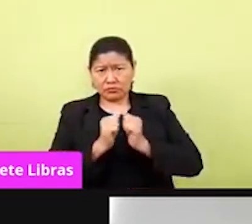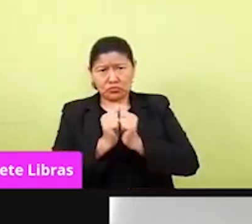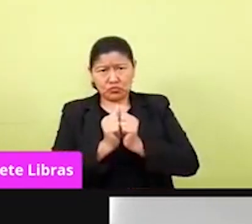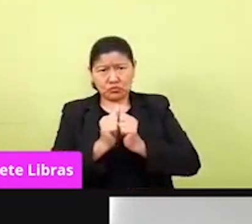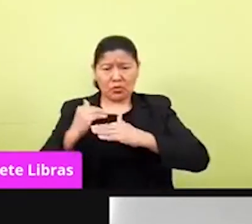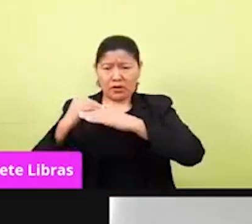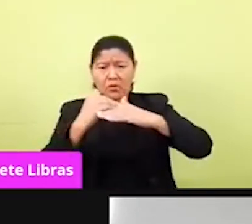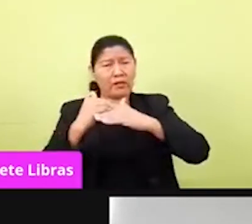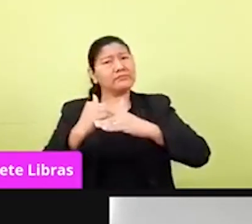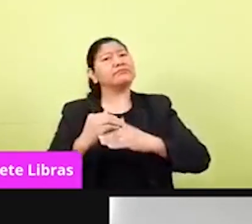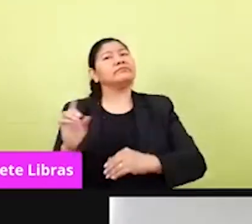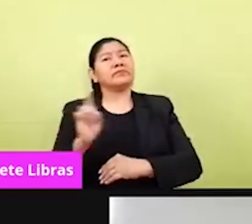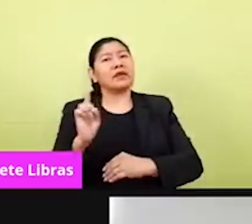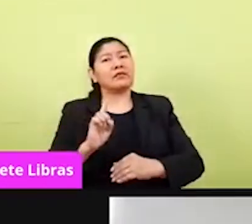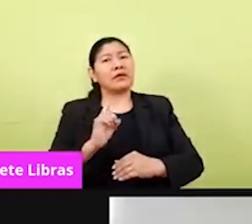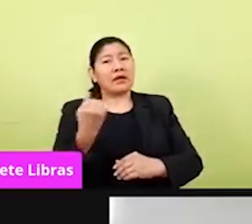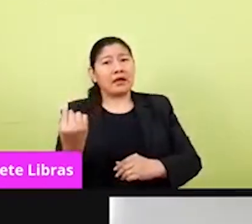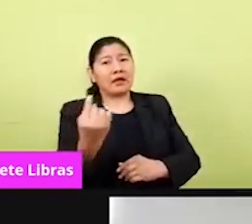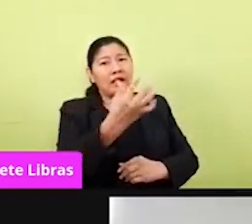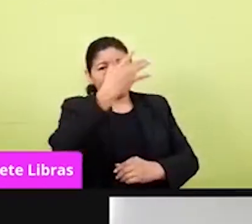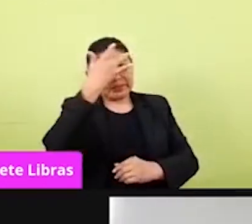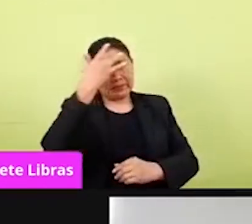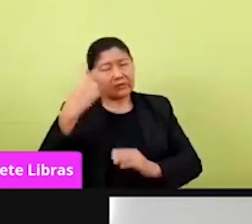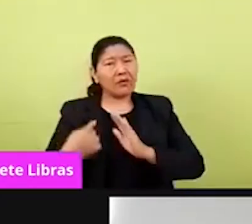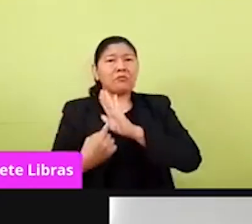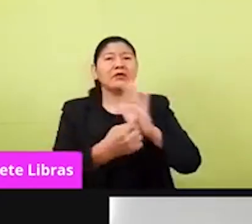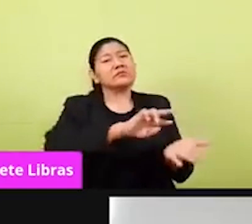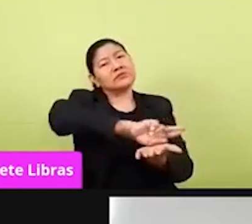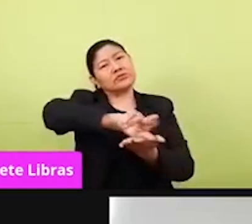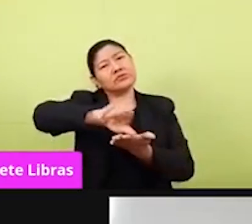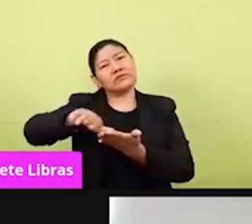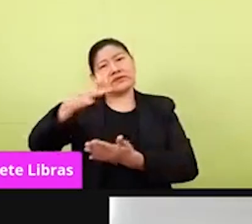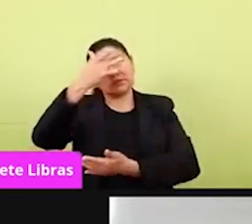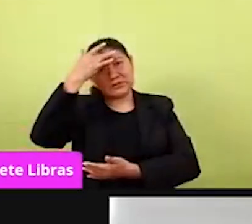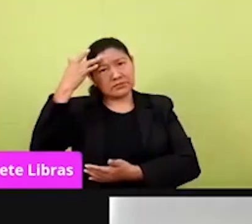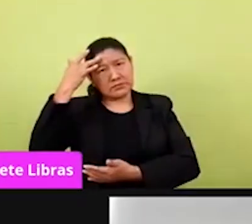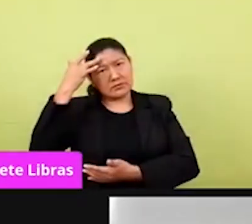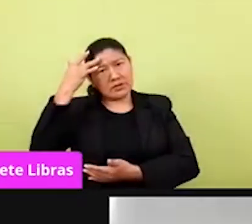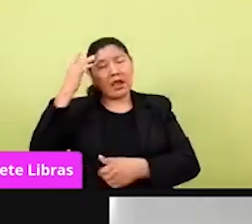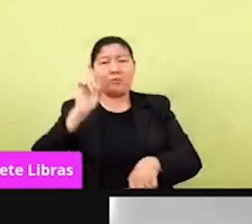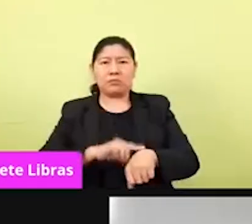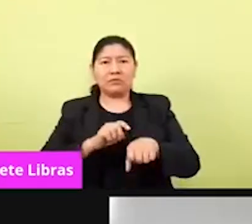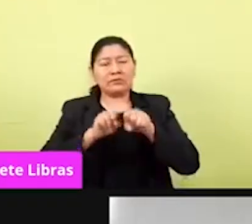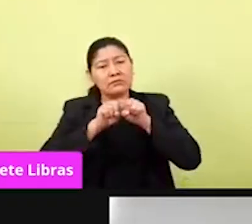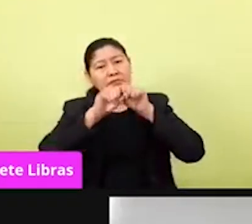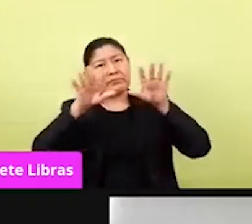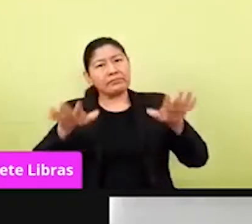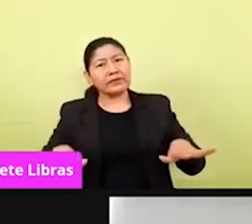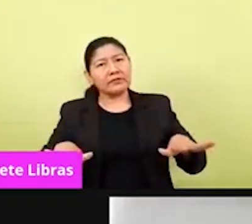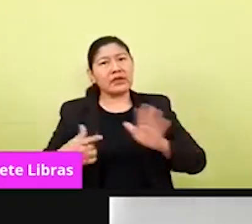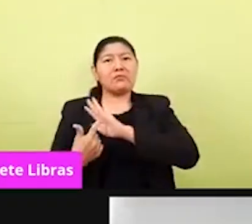no mesmo barco. Eu acho que essa pandemia mostrou, evidenciou que as mulheres são mais